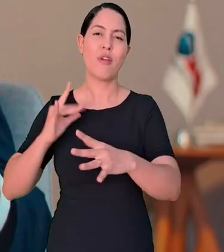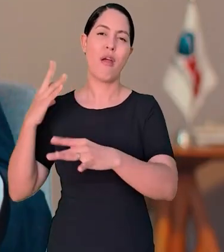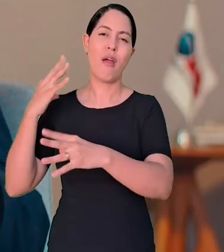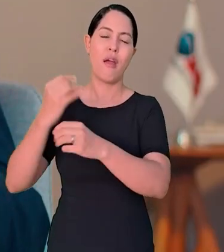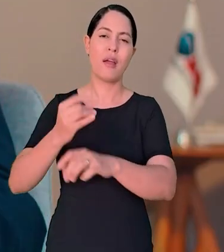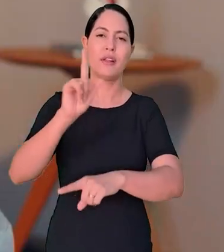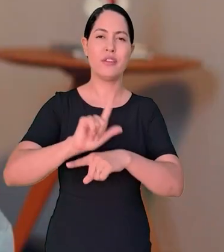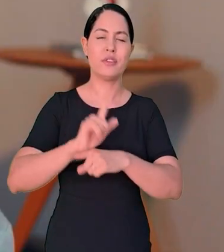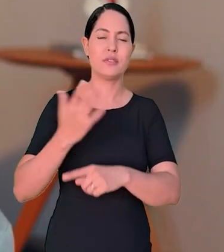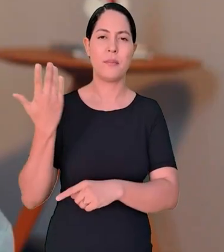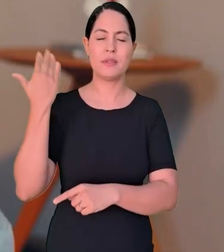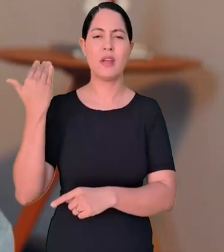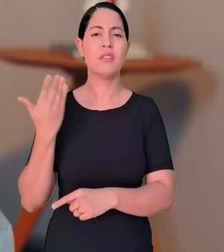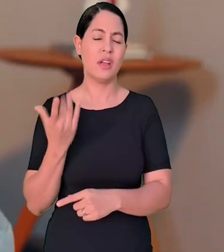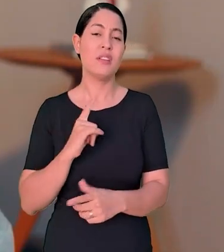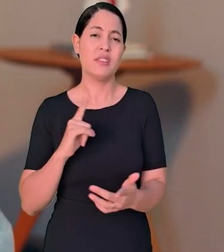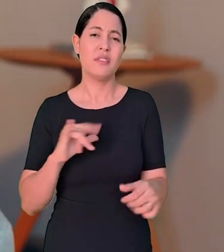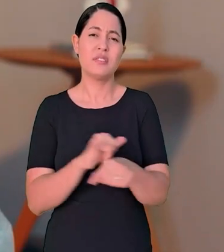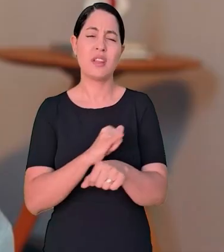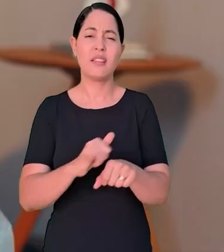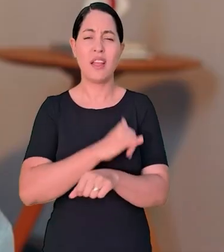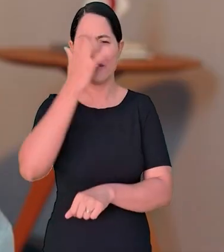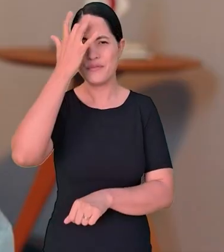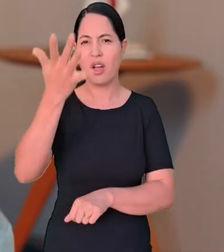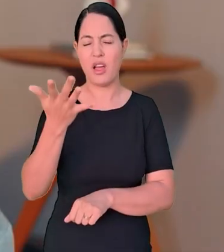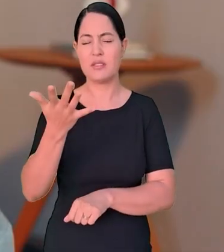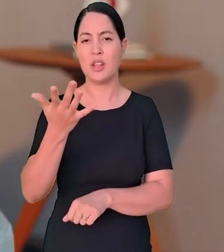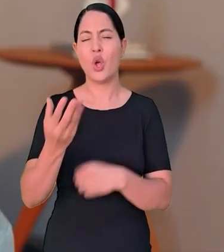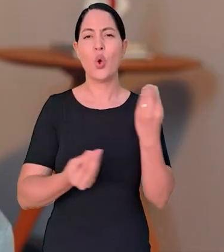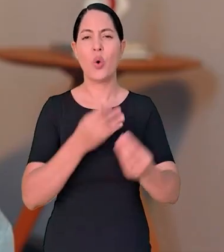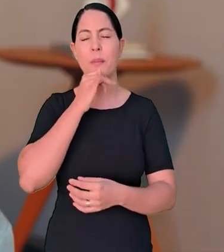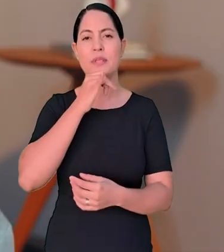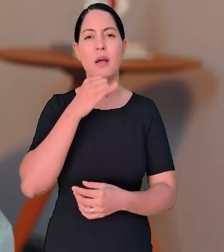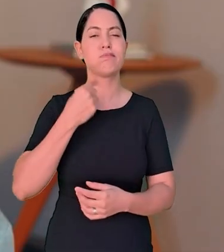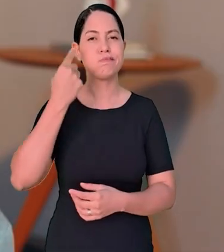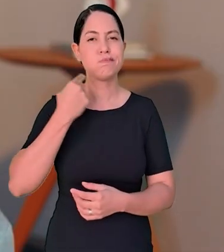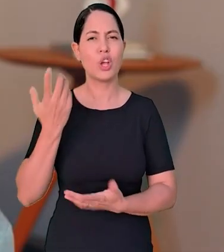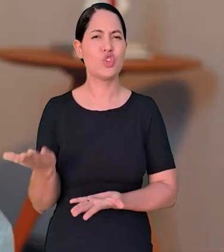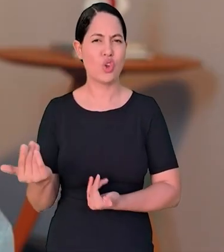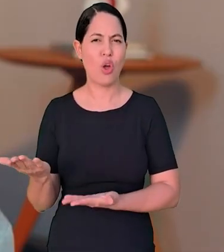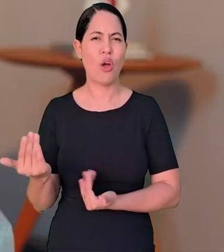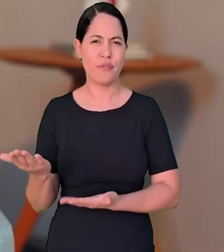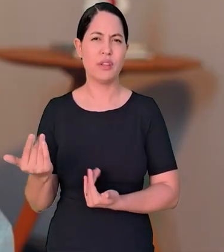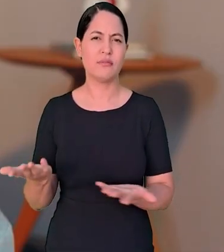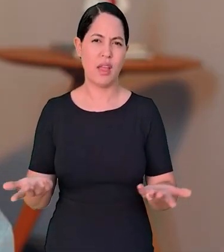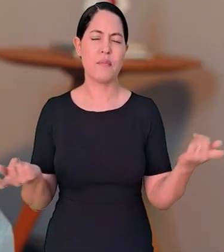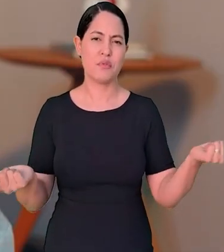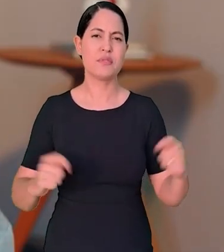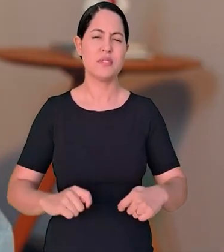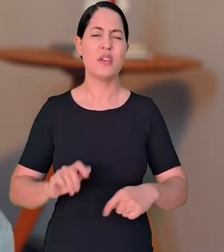durante a gestão passada, então facilitou muito ao advogado, principalmente ao advogado mais jovem, que ele possa